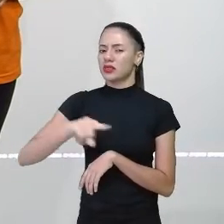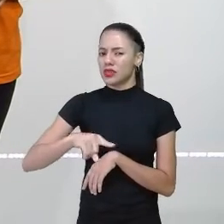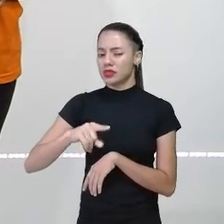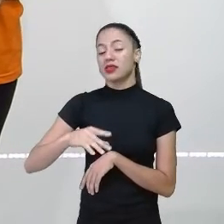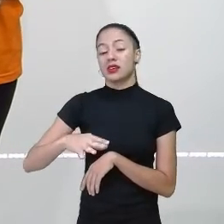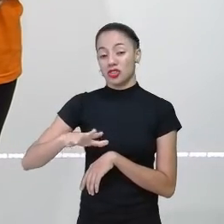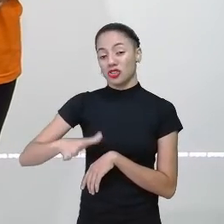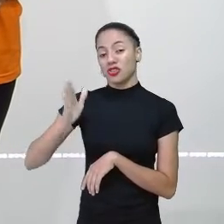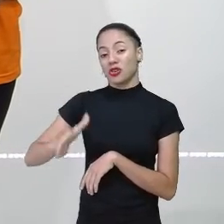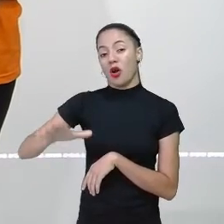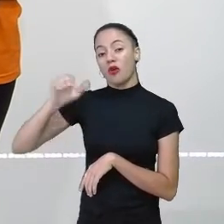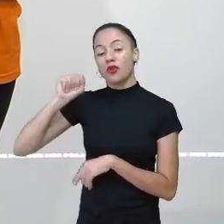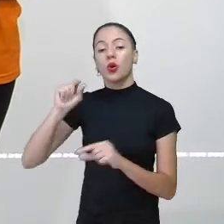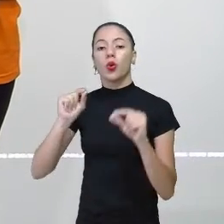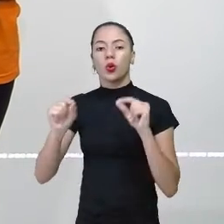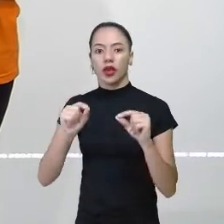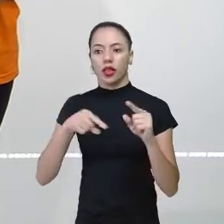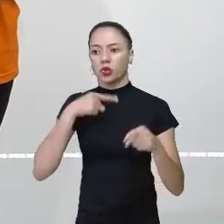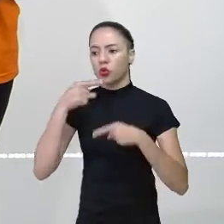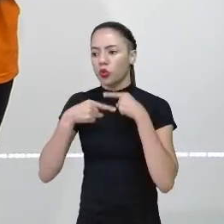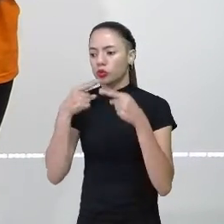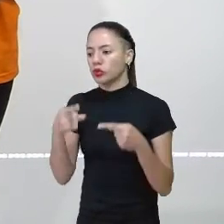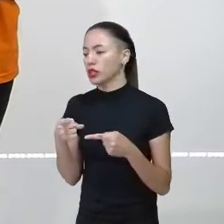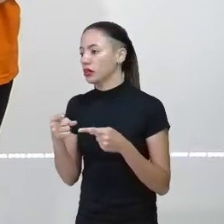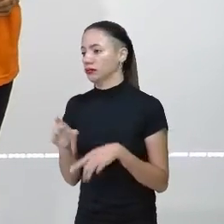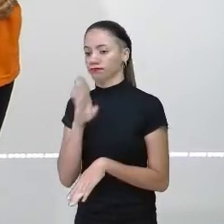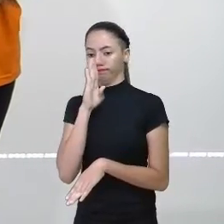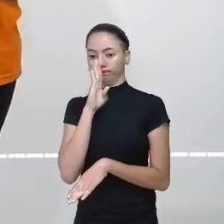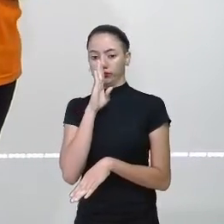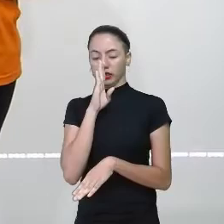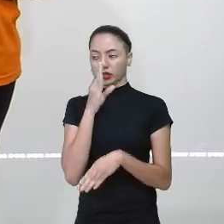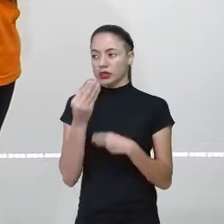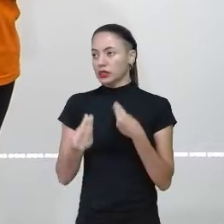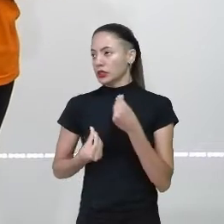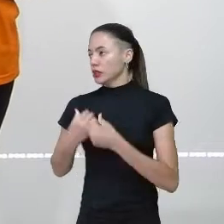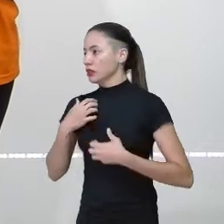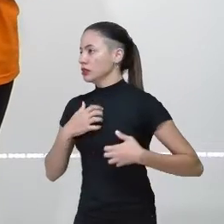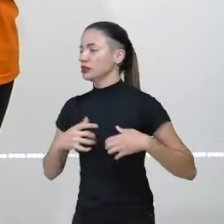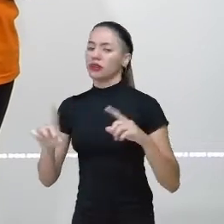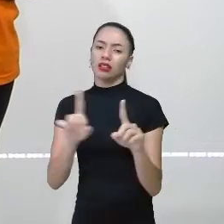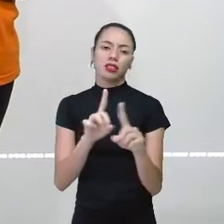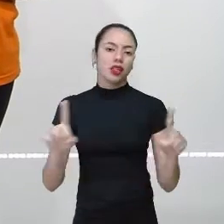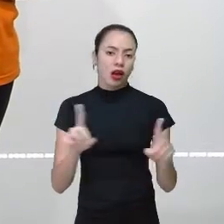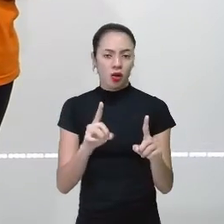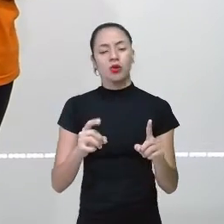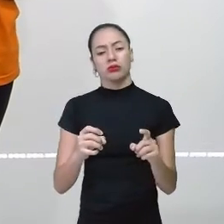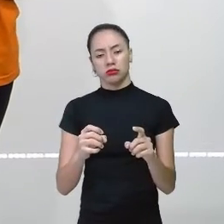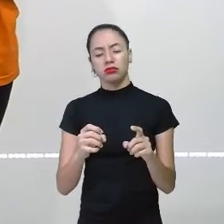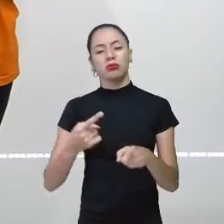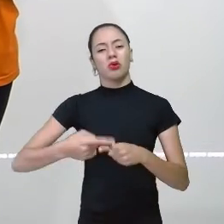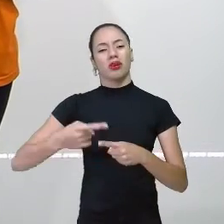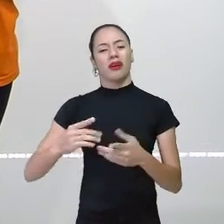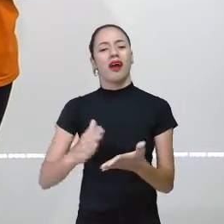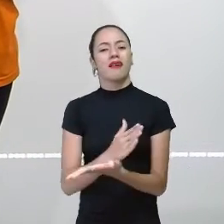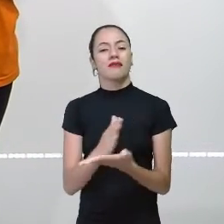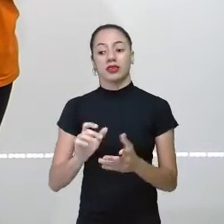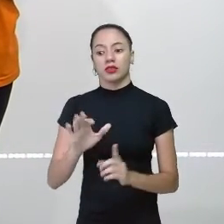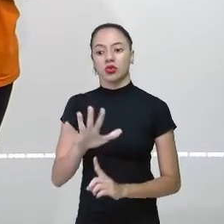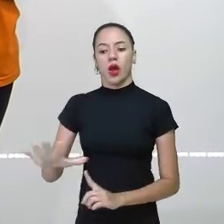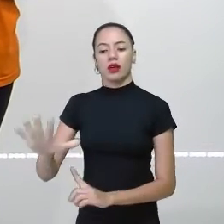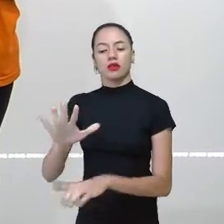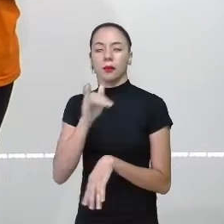vida de vocês, é não leve dúvida para casa, não guarde as dúvidas. Né? Por quê? Porque muitas vezes a gente se depara com situações que, eita,